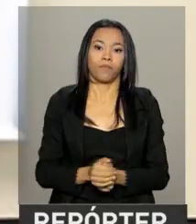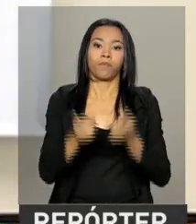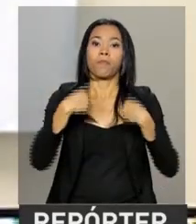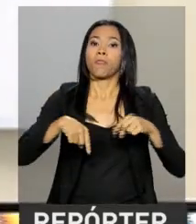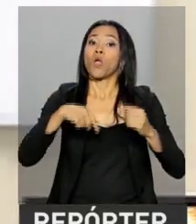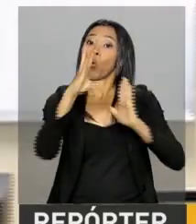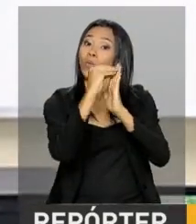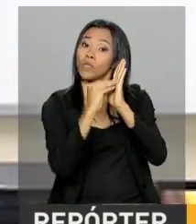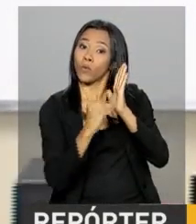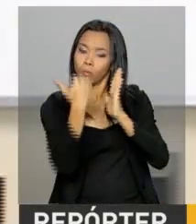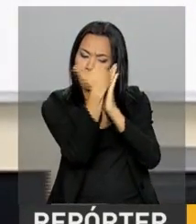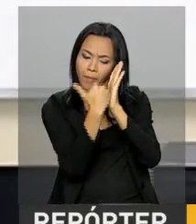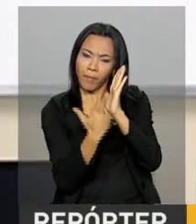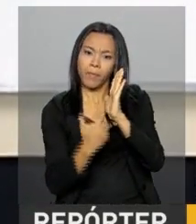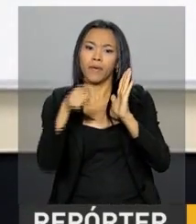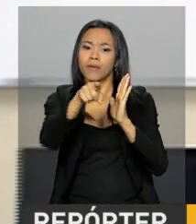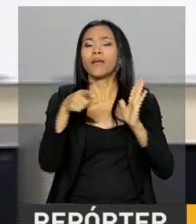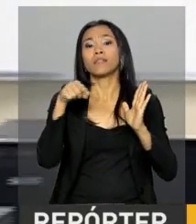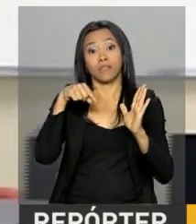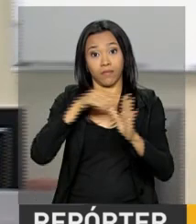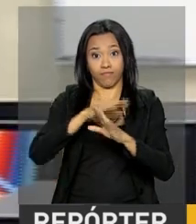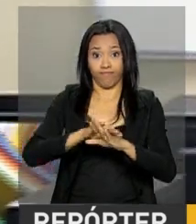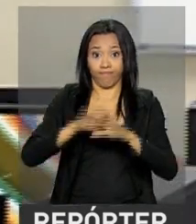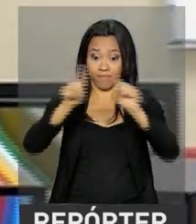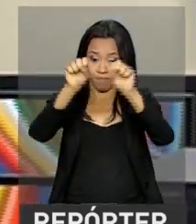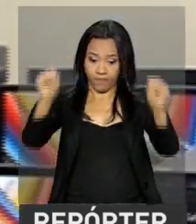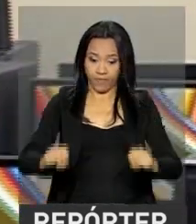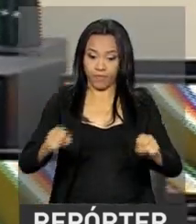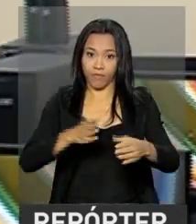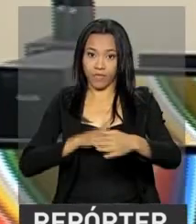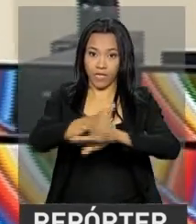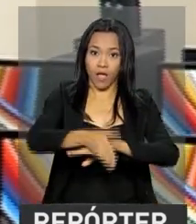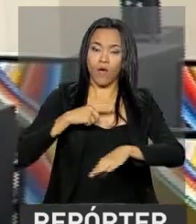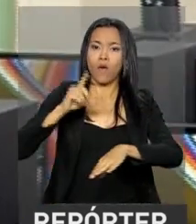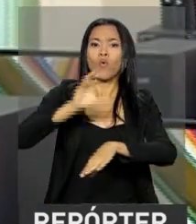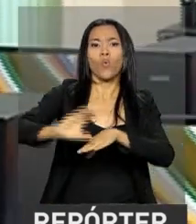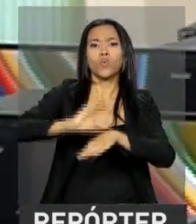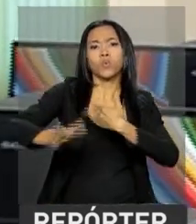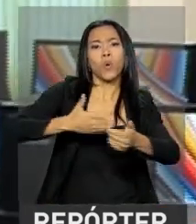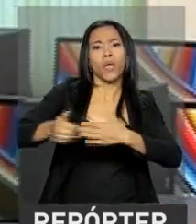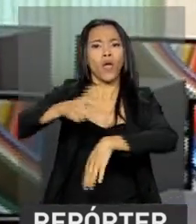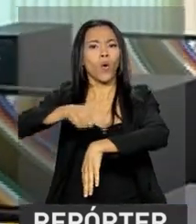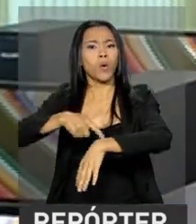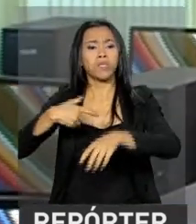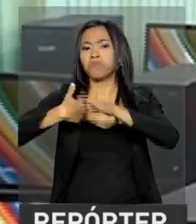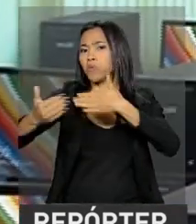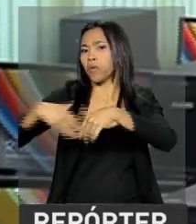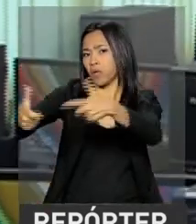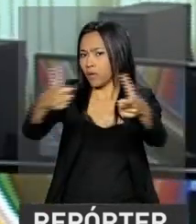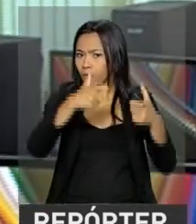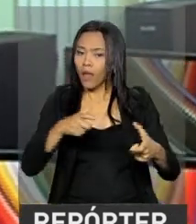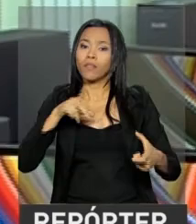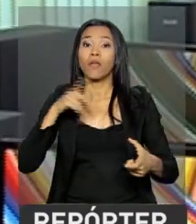conteúdo abrangente outra vantagem da plataforma brasil braços abertos é poder fazer o curso a qualquer hora e onde quiser basta